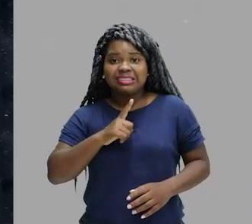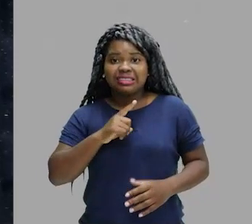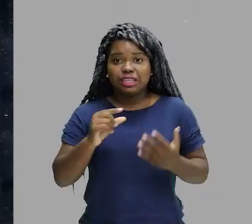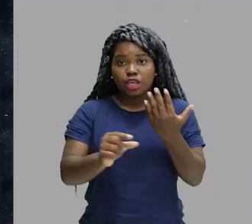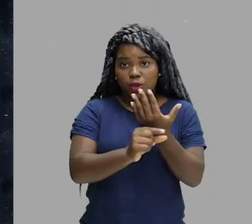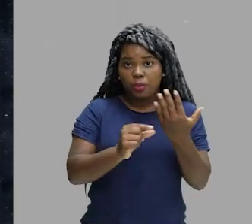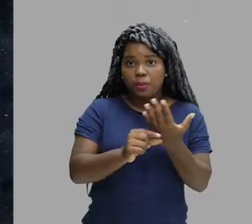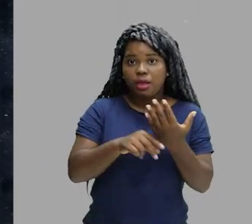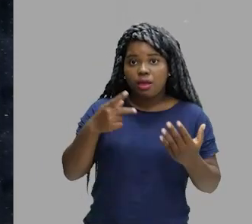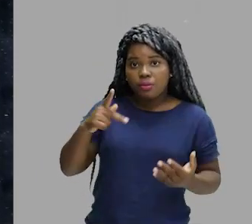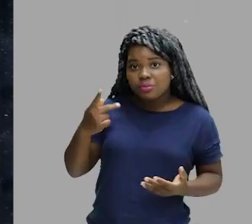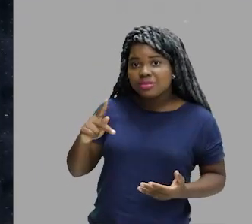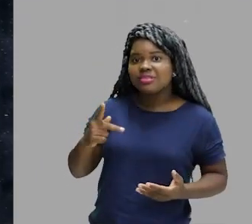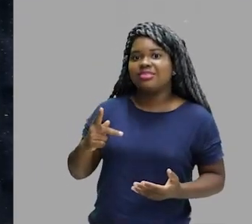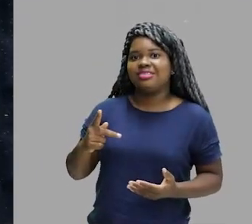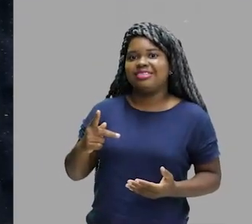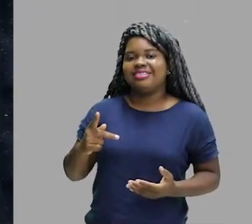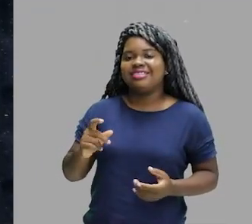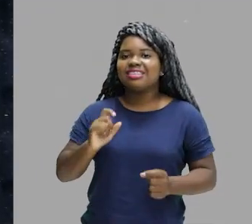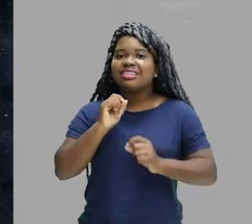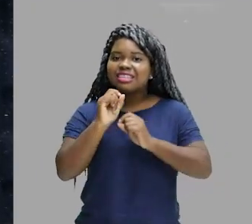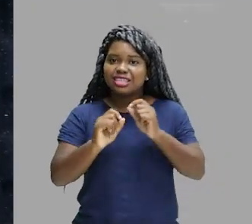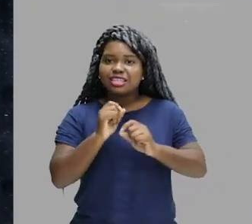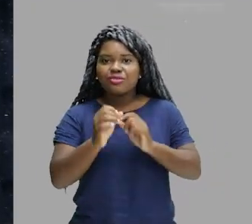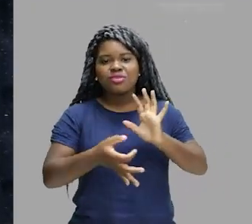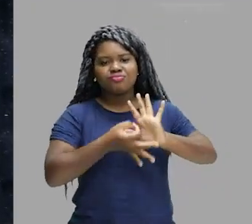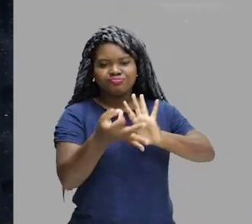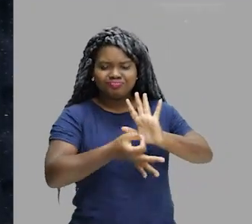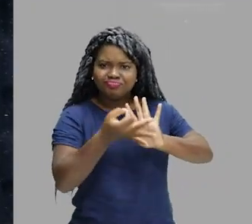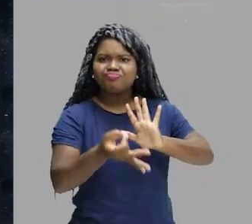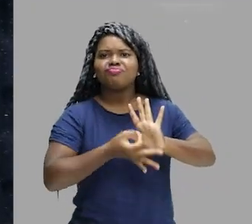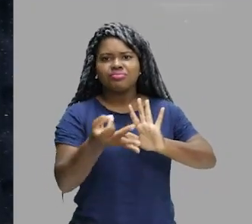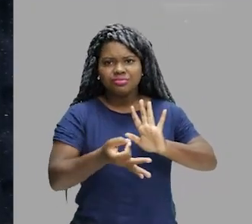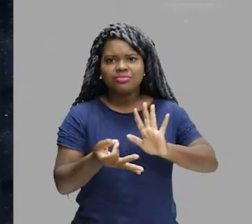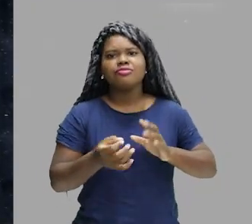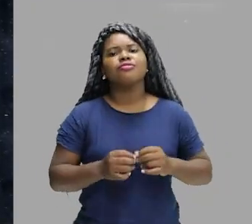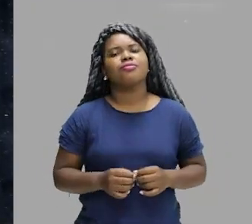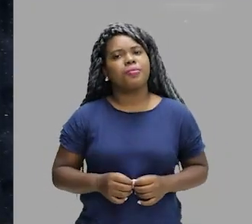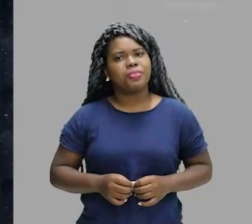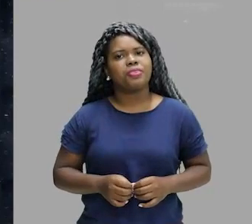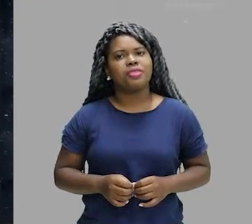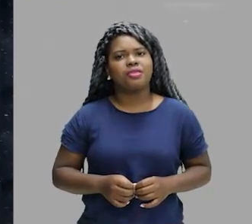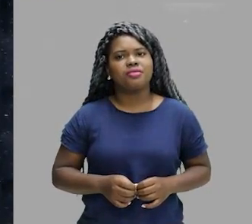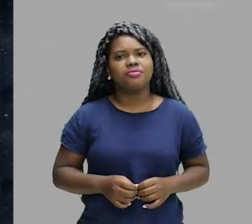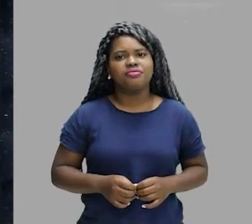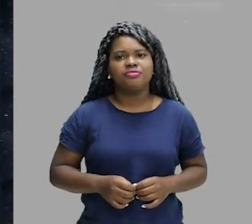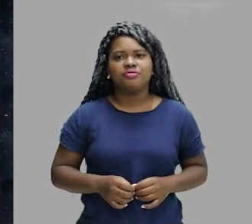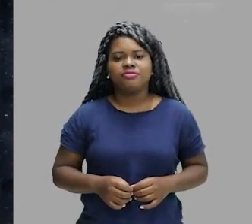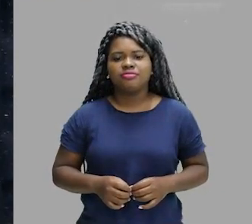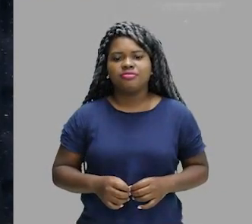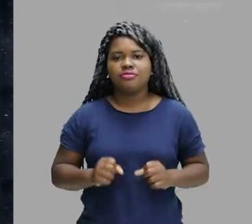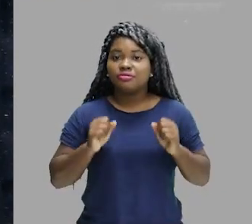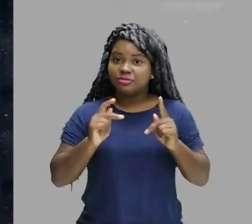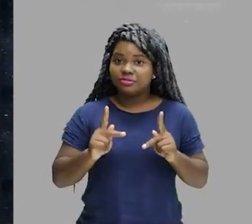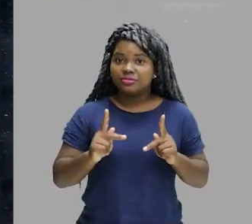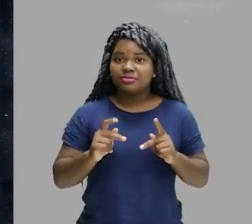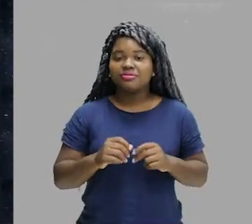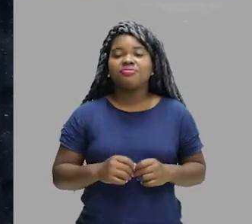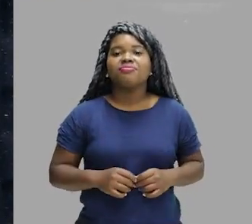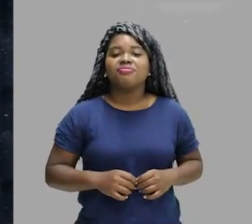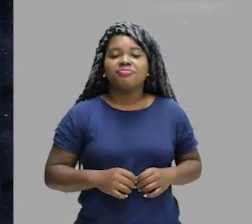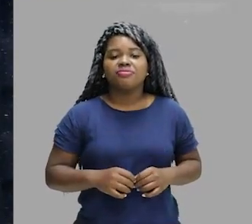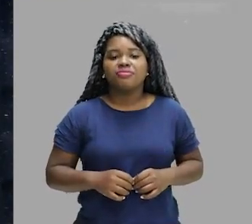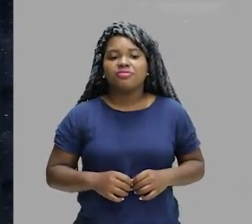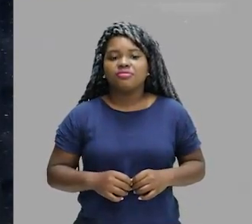ser processado e o YouTube não vai deixar eu botar a obra. Mas eu vou falar da obra, né? Eu vou falar? Falo, não sei, pensando. Até o final do aula eu ver. E deixa a curiosidade de